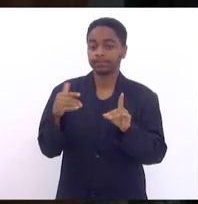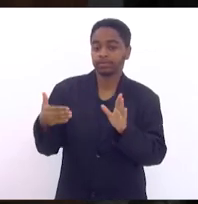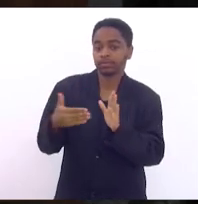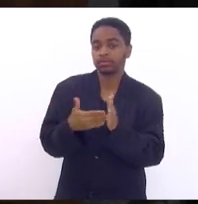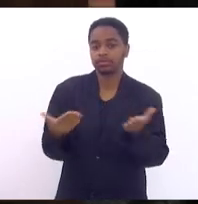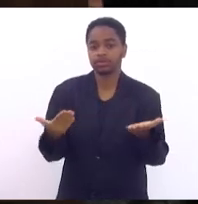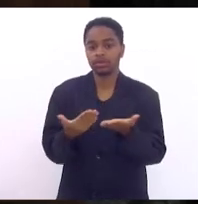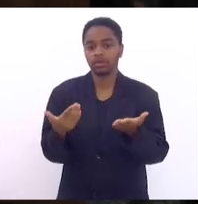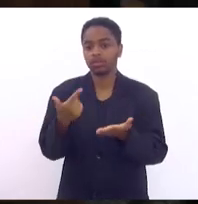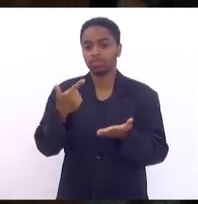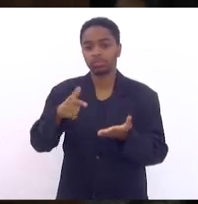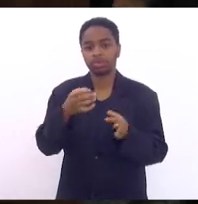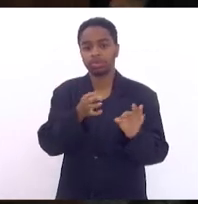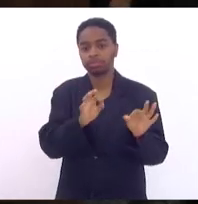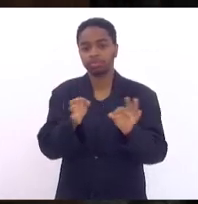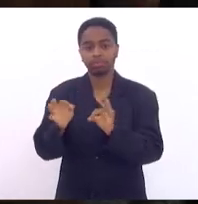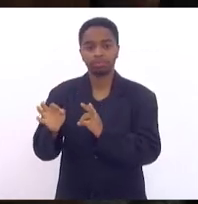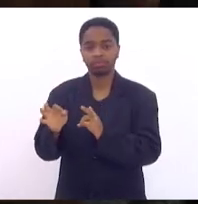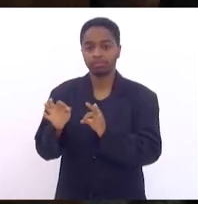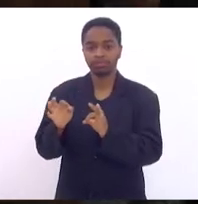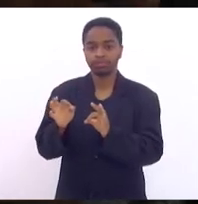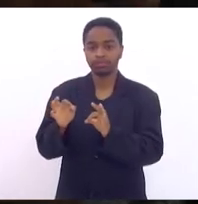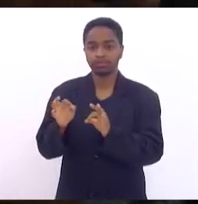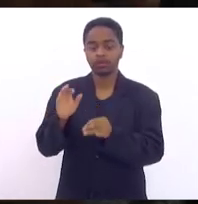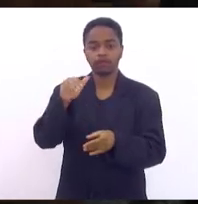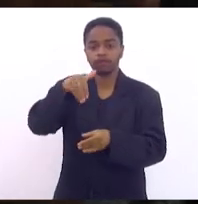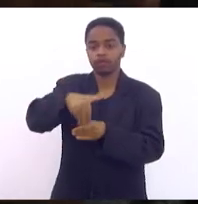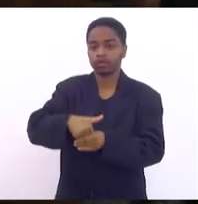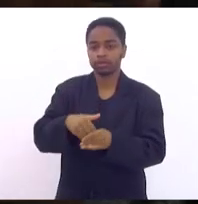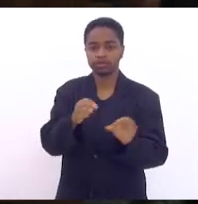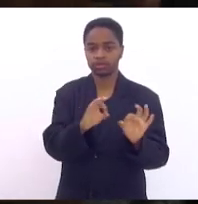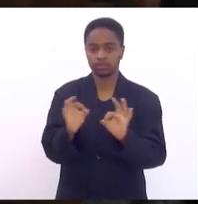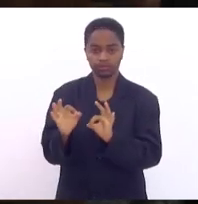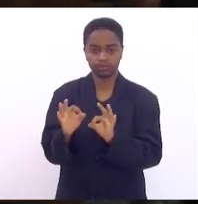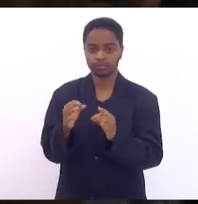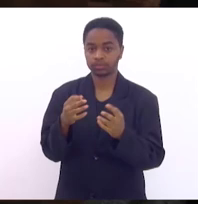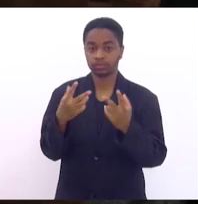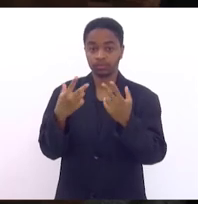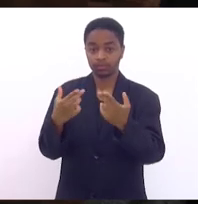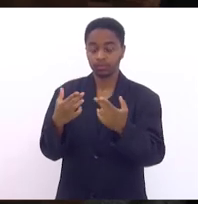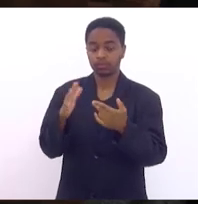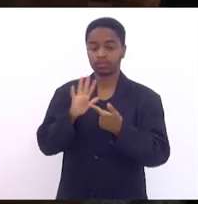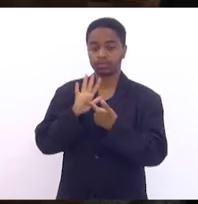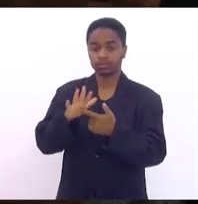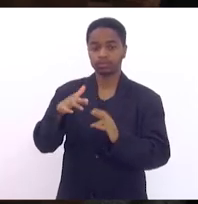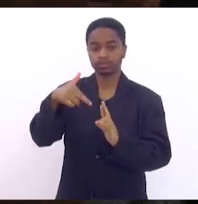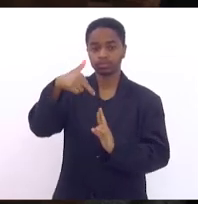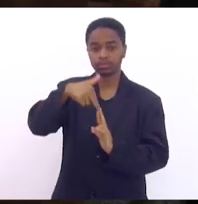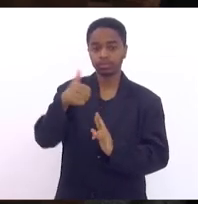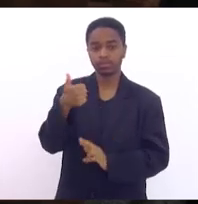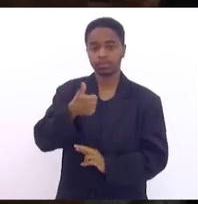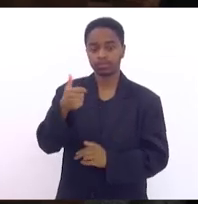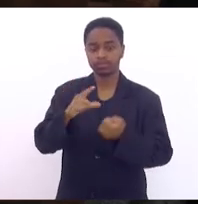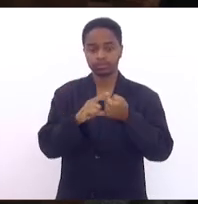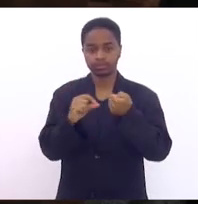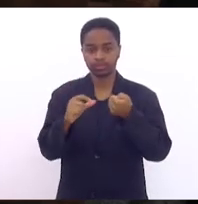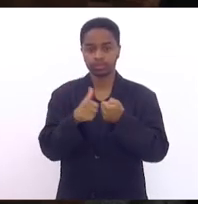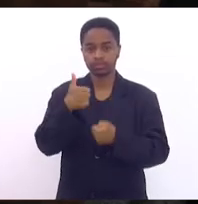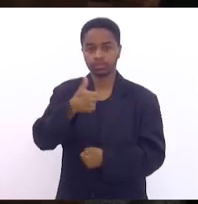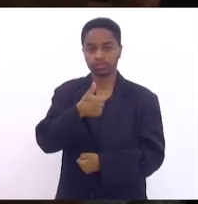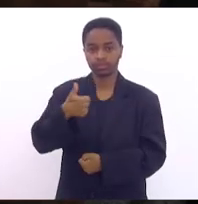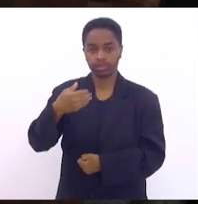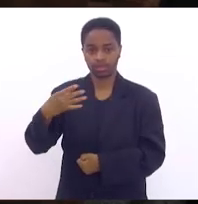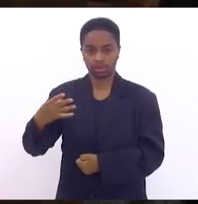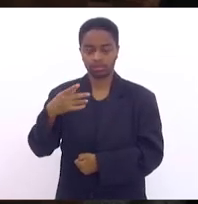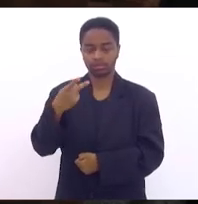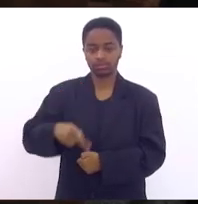teve ultimada a sua votação, conforme preceito, parágrafo 1 do artigo 114 da Constituição